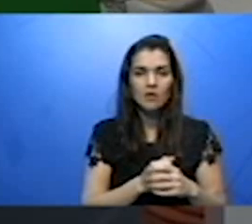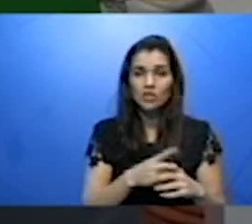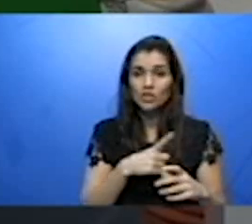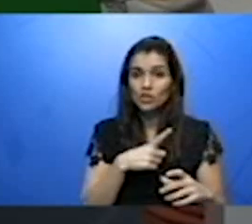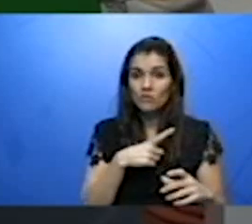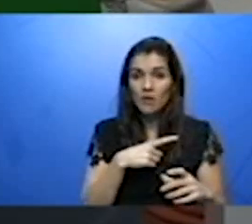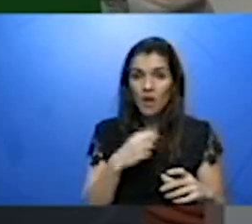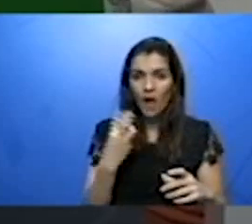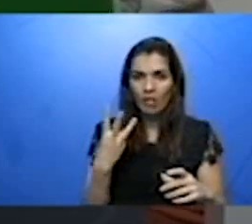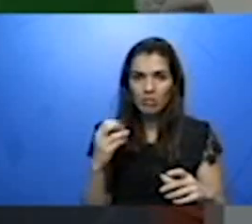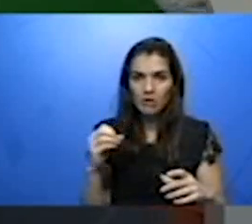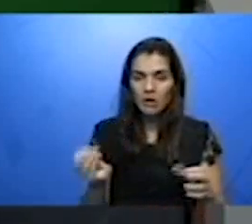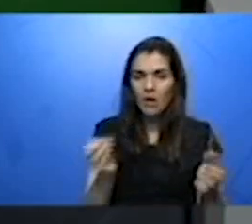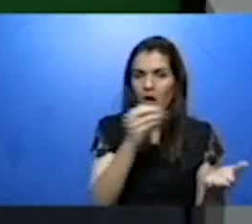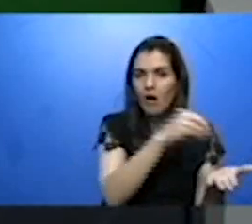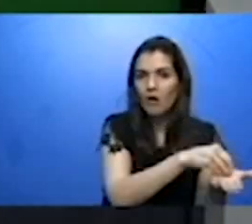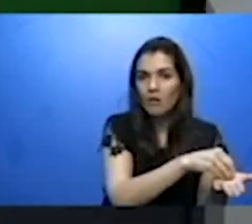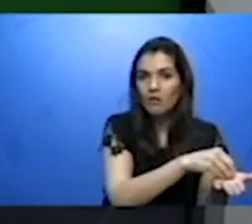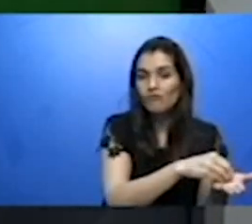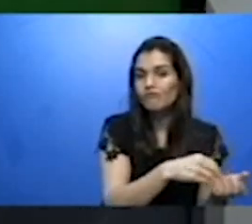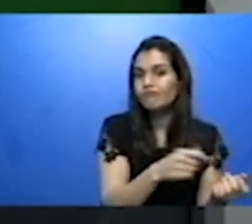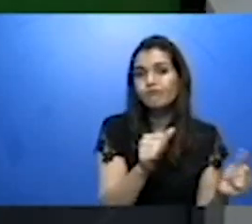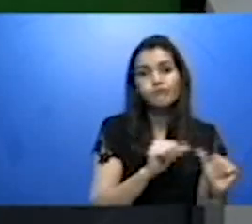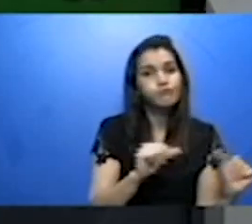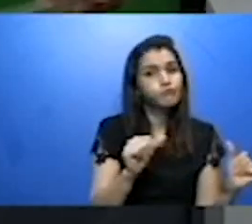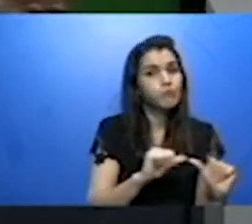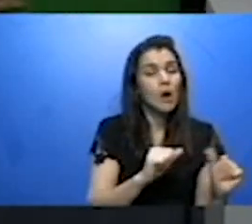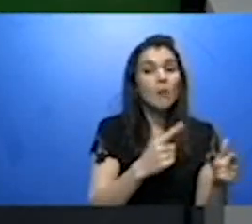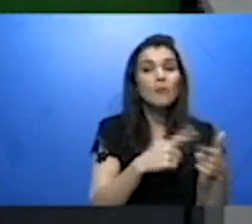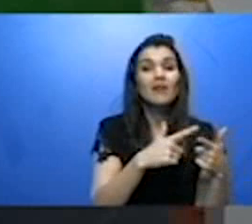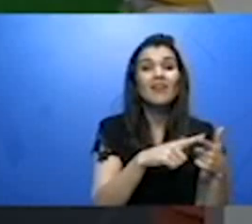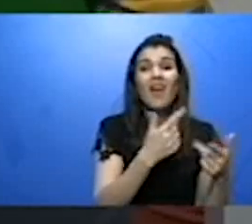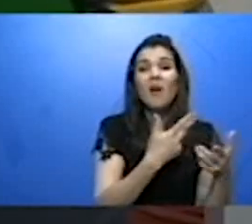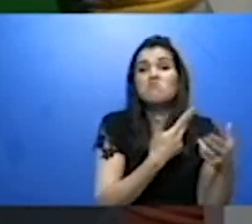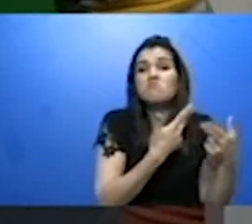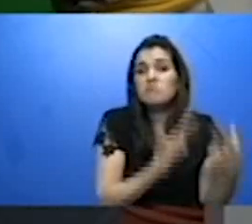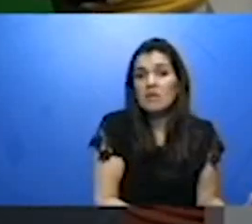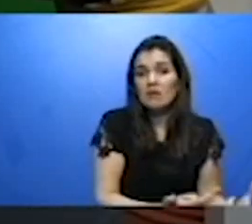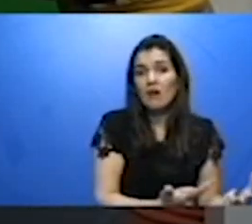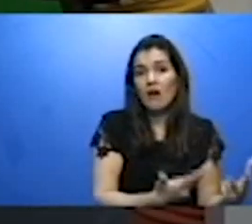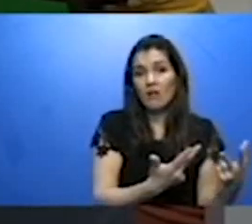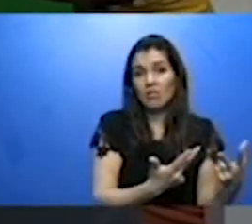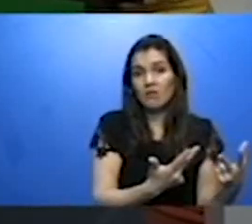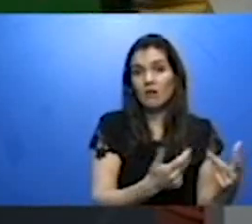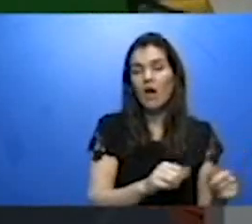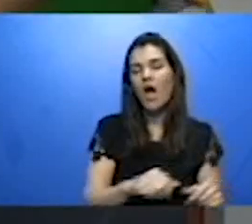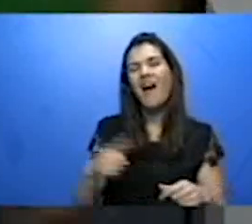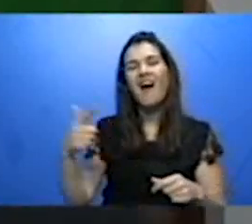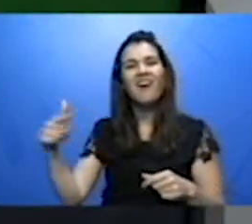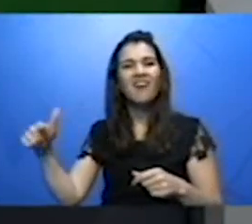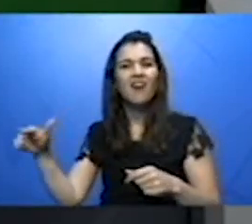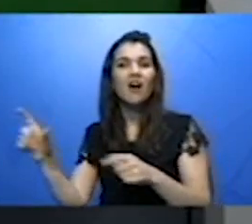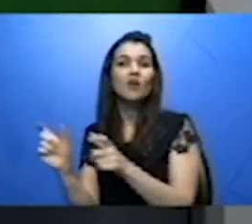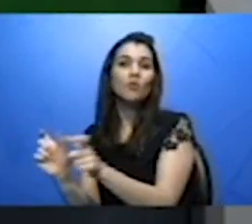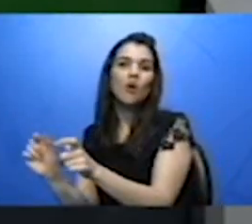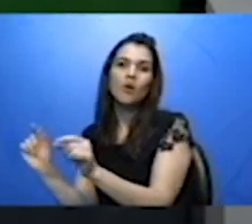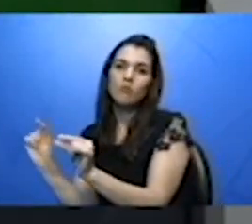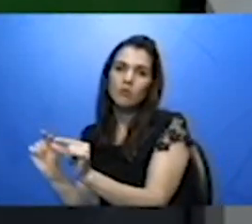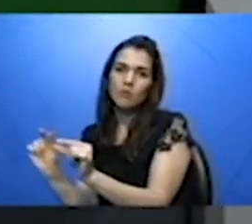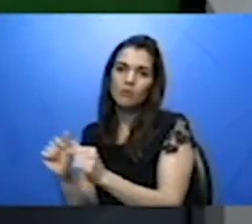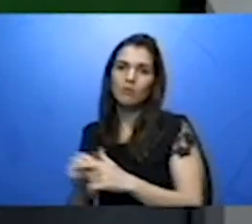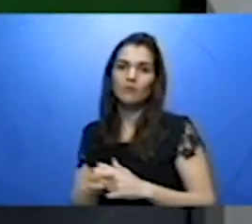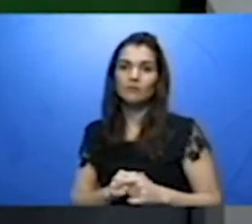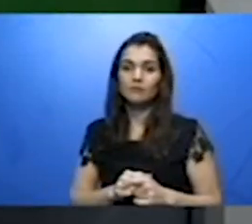porque ela é uma balança apropriada para medir coisas mais pesadas né do que 250